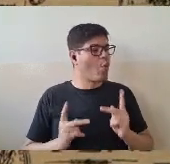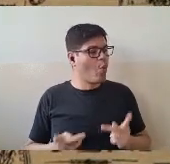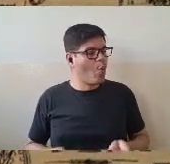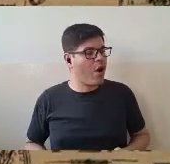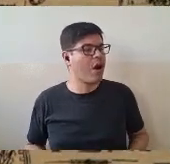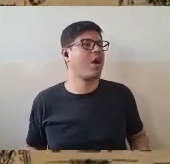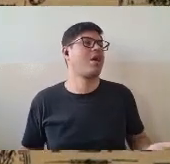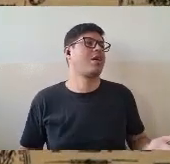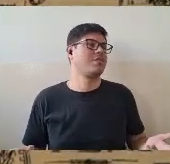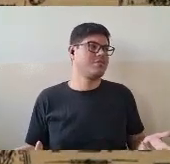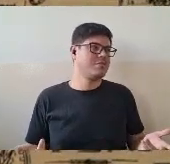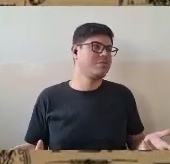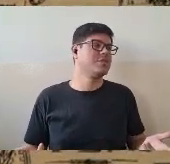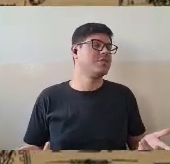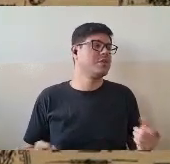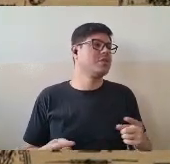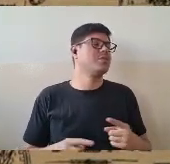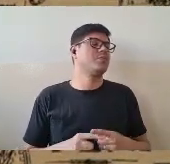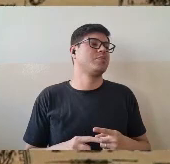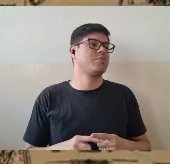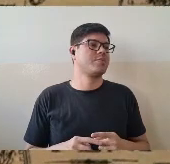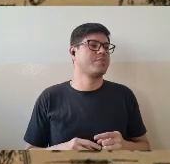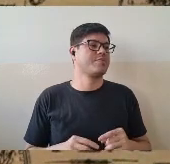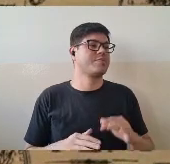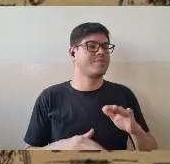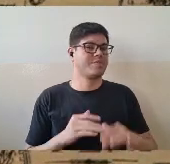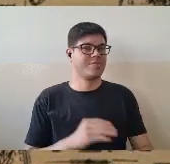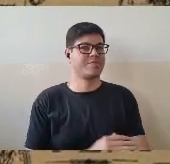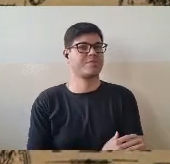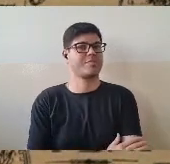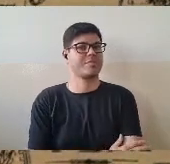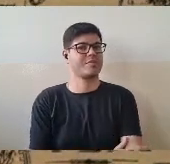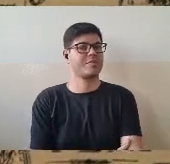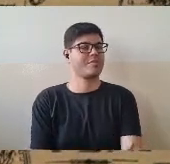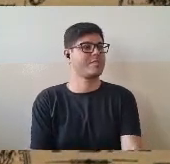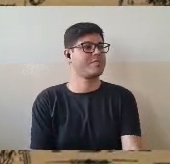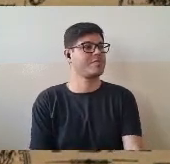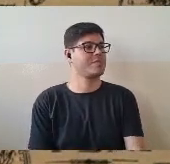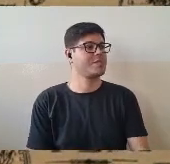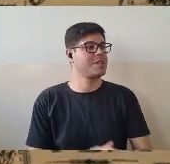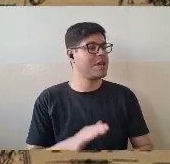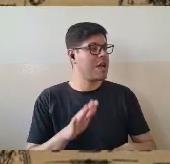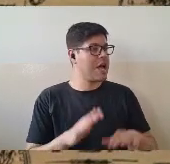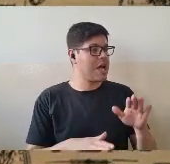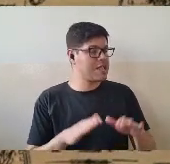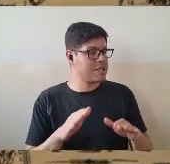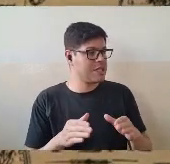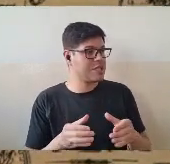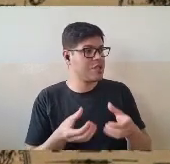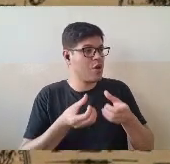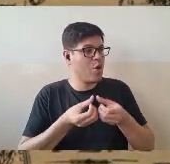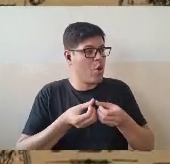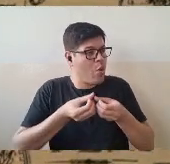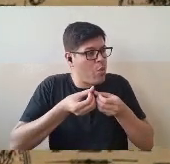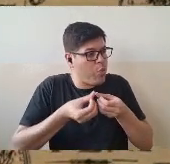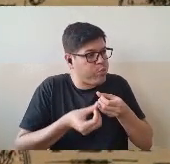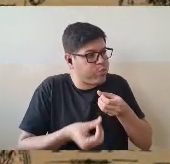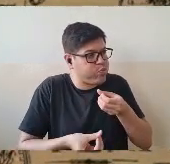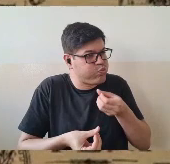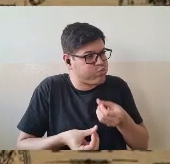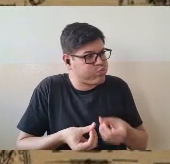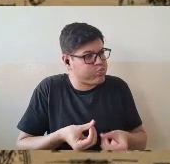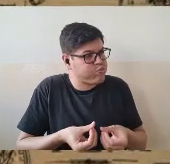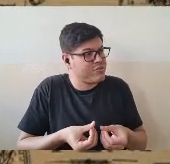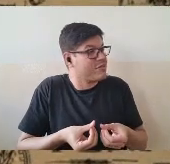seria o testículo que não desceu. Foi o caso do meu filho. Habitualmente você pede até 2 anos, você está entendendo? A partir de 6 meses